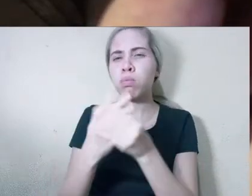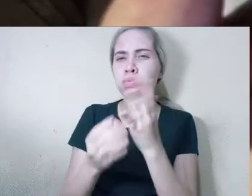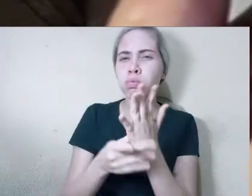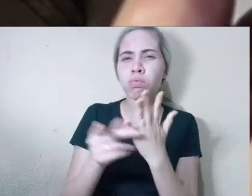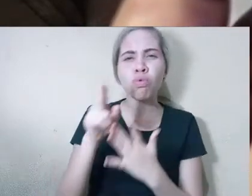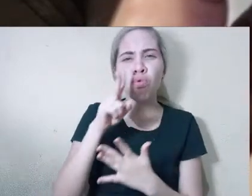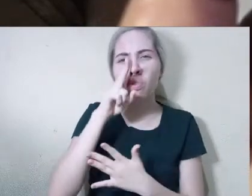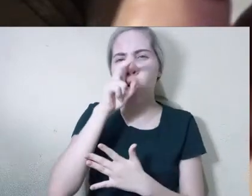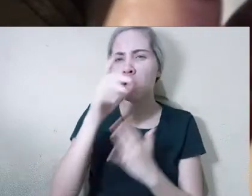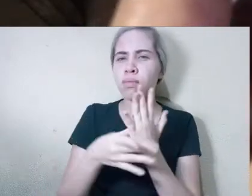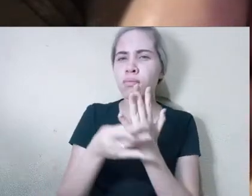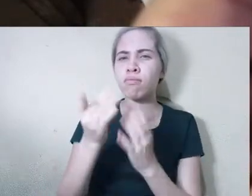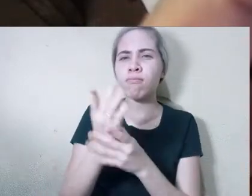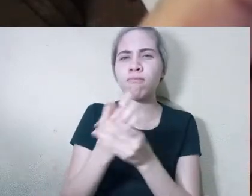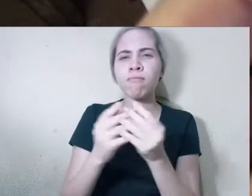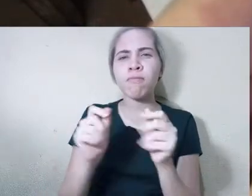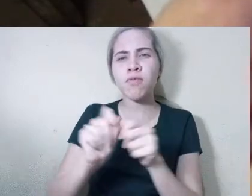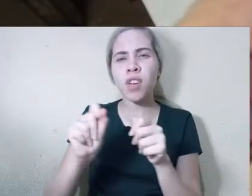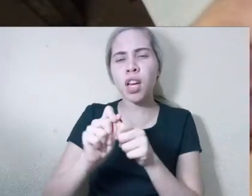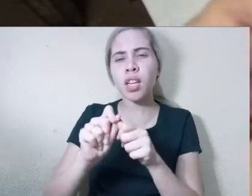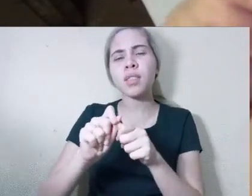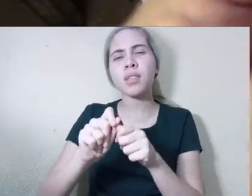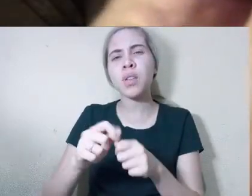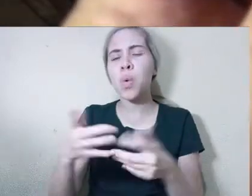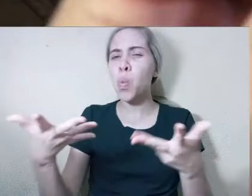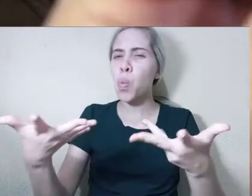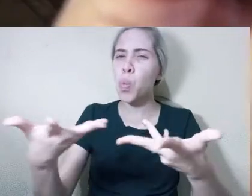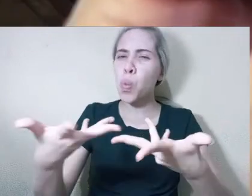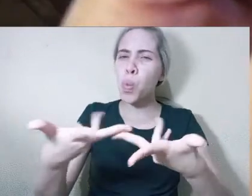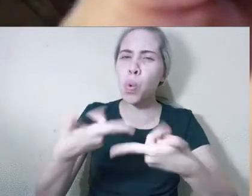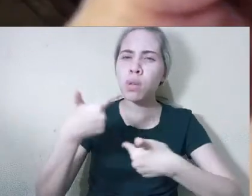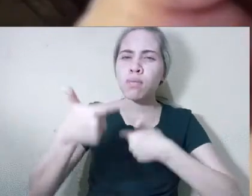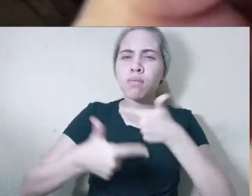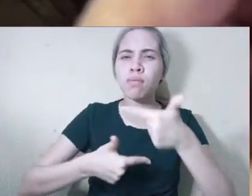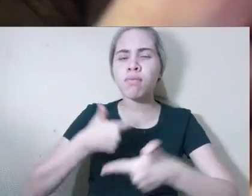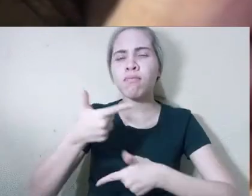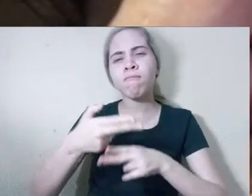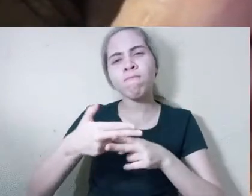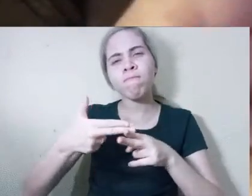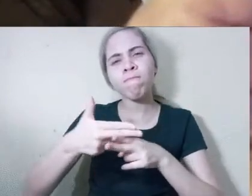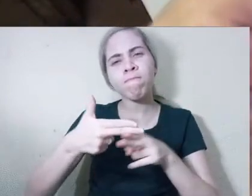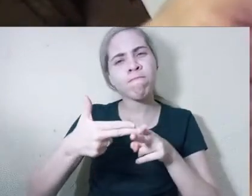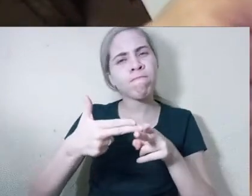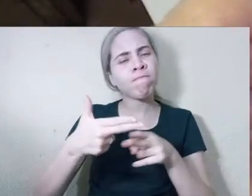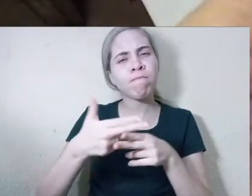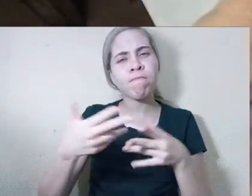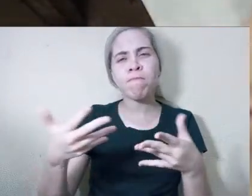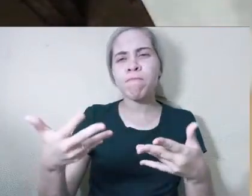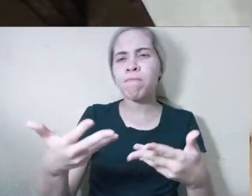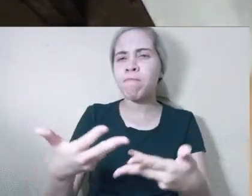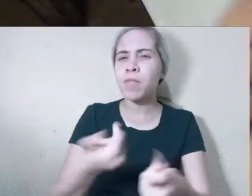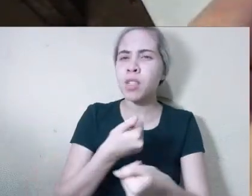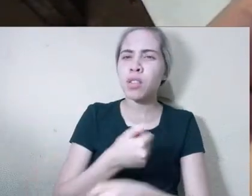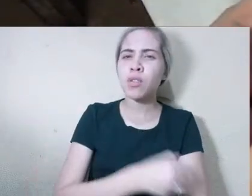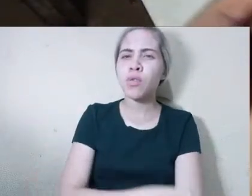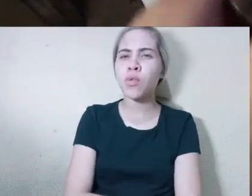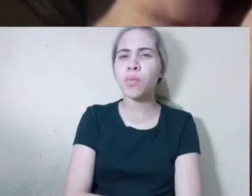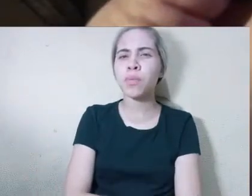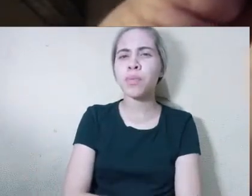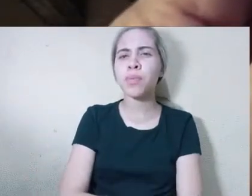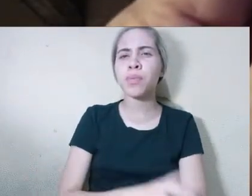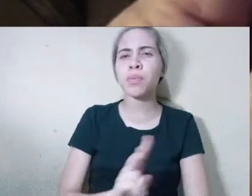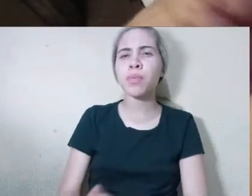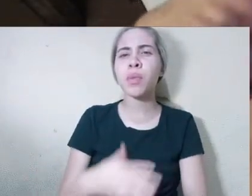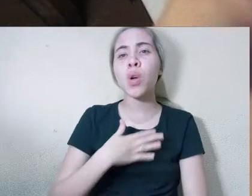é teu forte, né? Esses acabamentos, olha que qualidade de faca excepcional. Sempre gostei